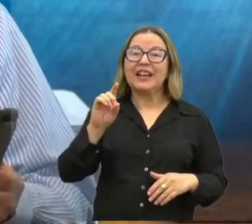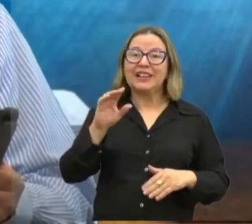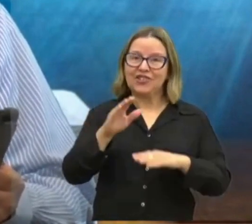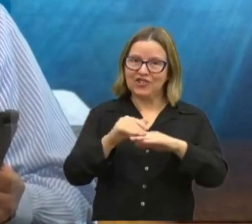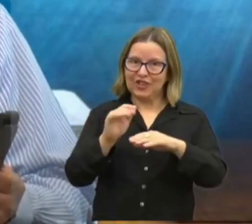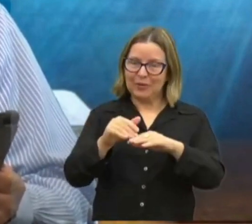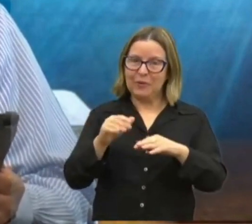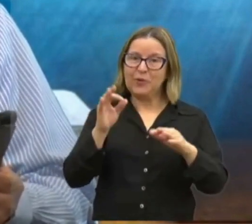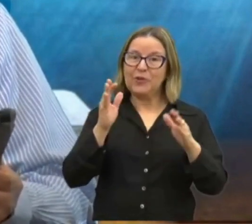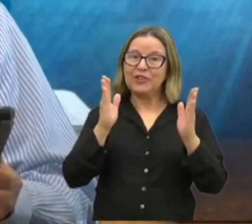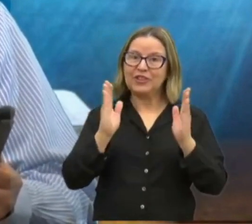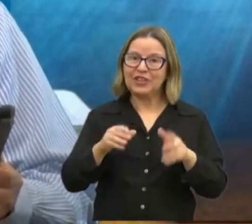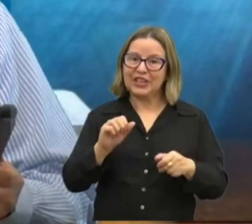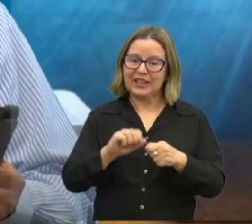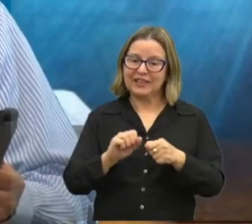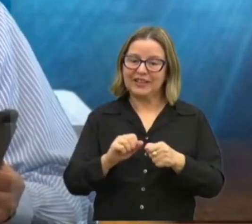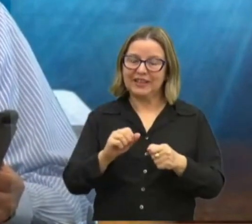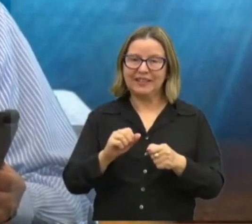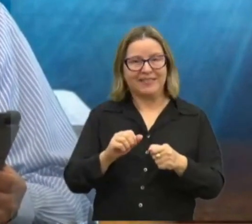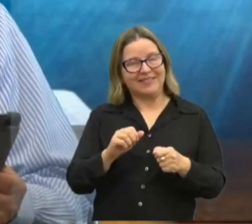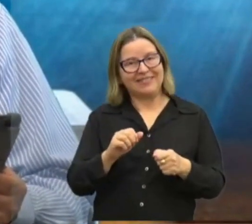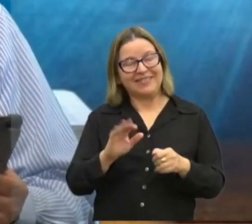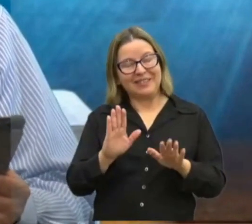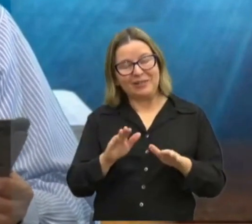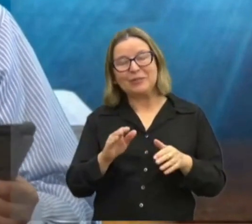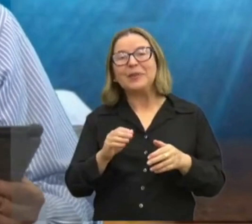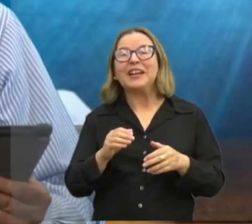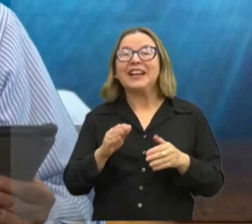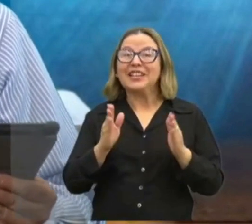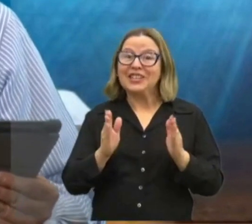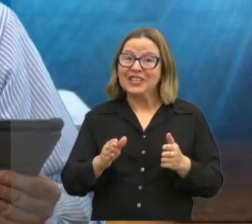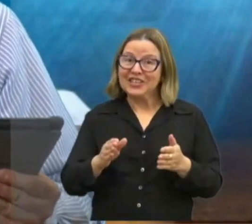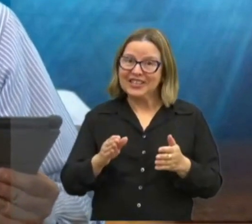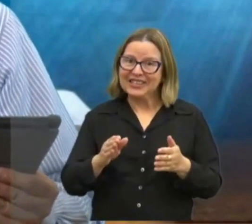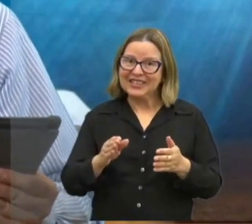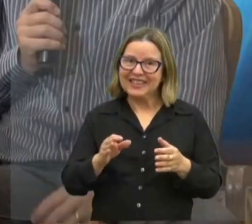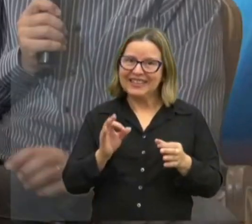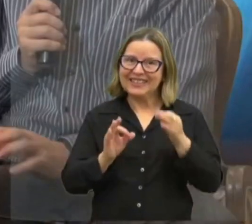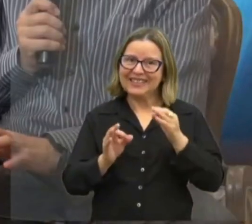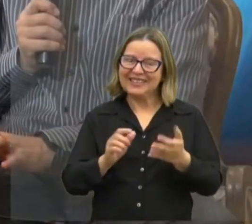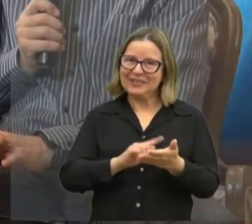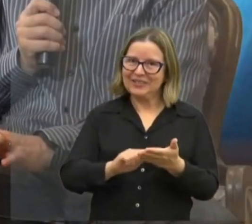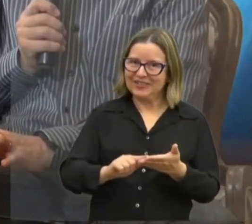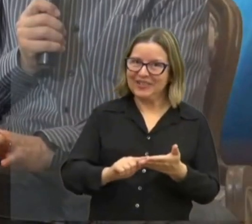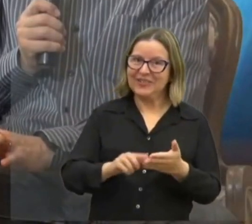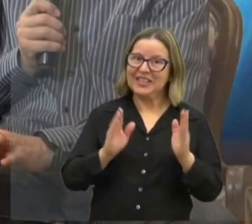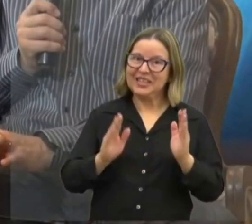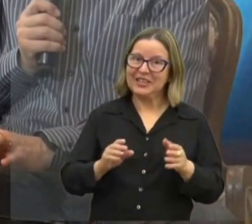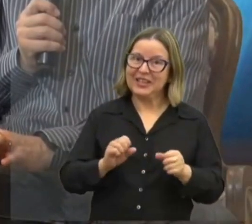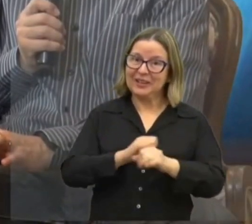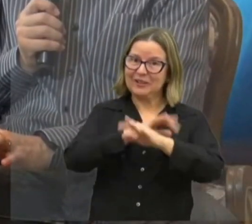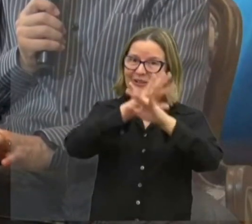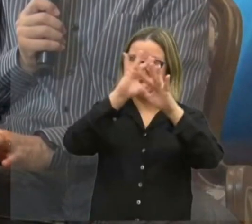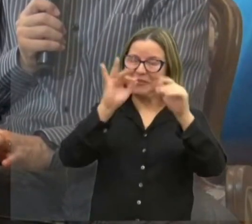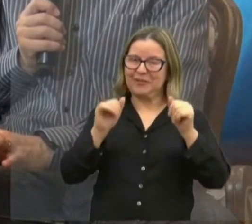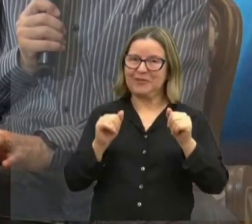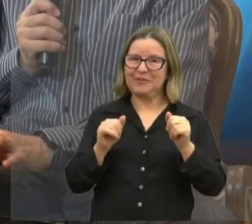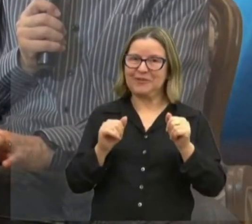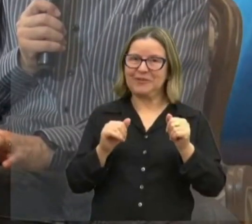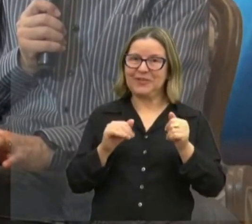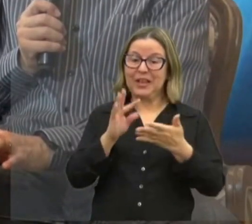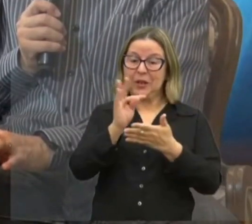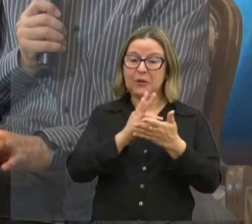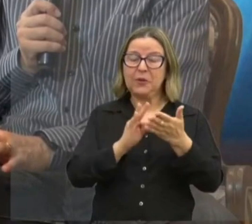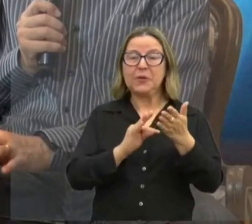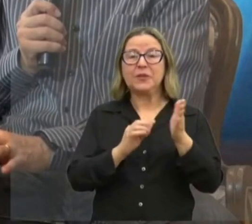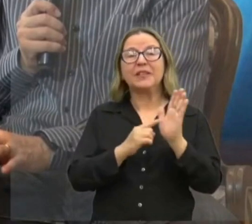Deus o justificou, Deus também já o glorificou. É o que o texto está dizendo. Mas